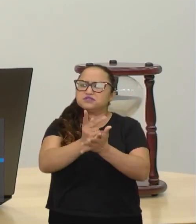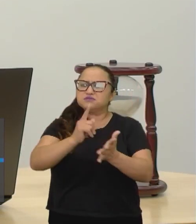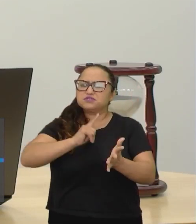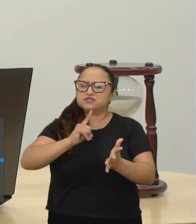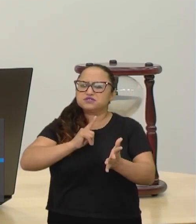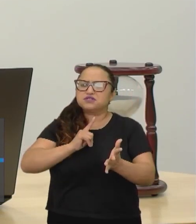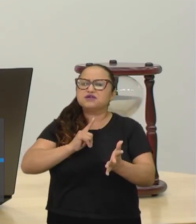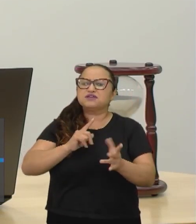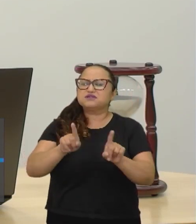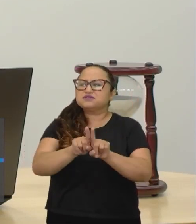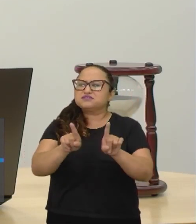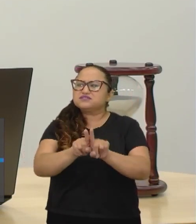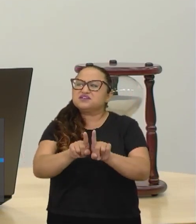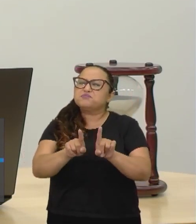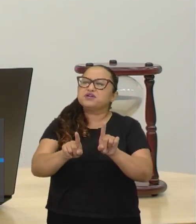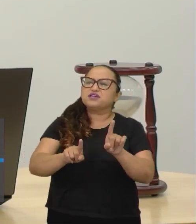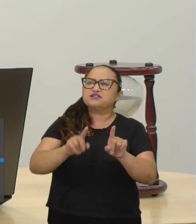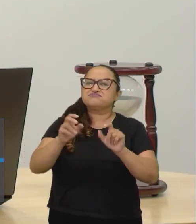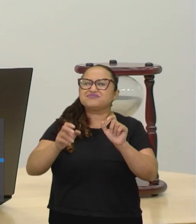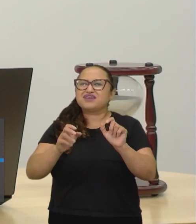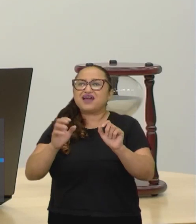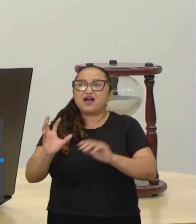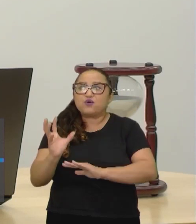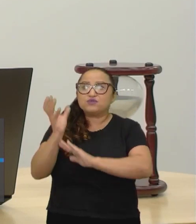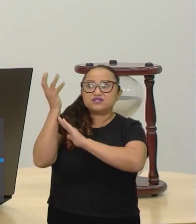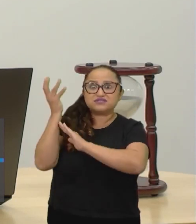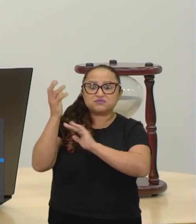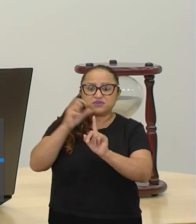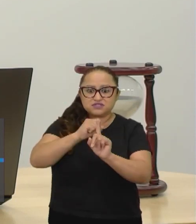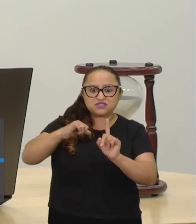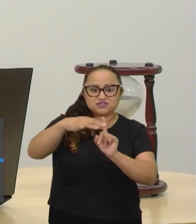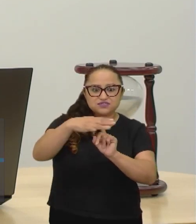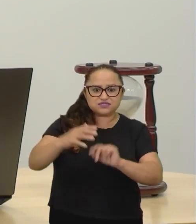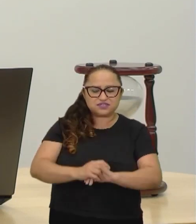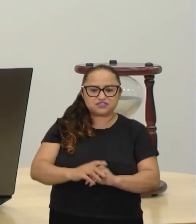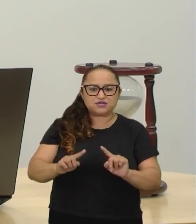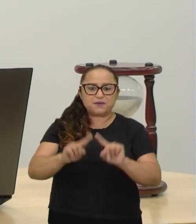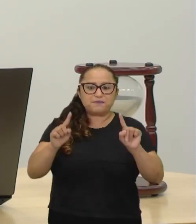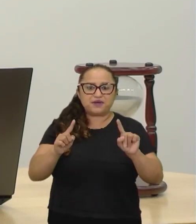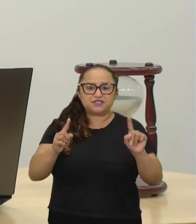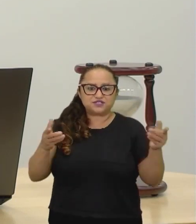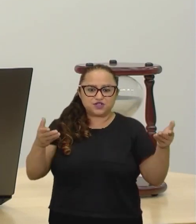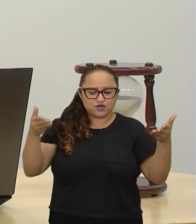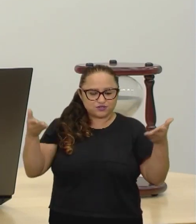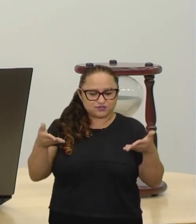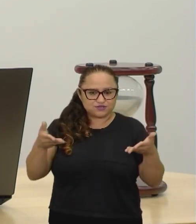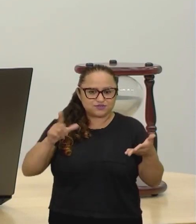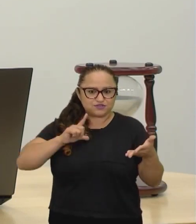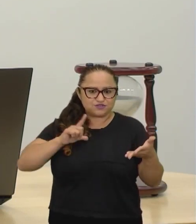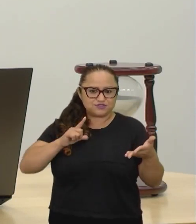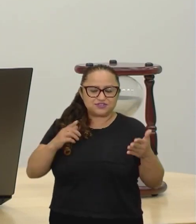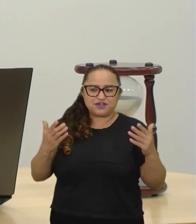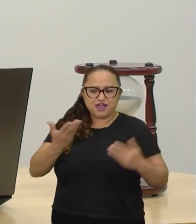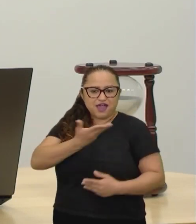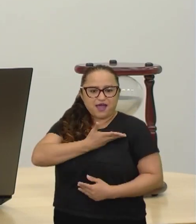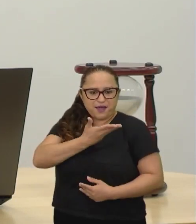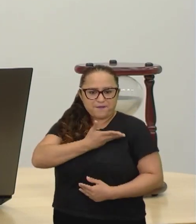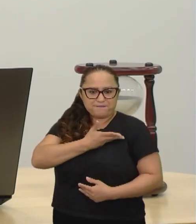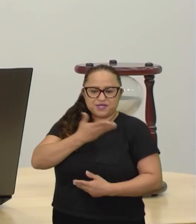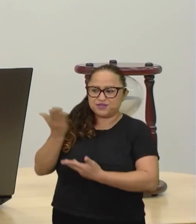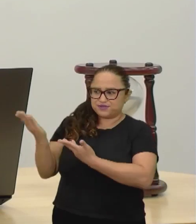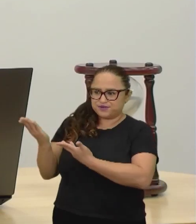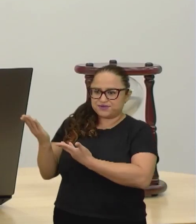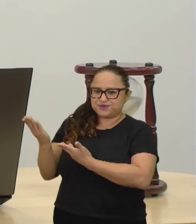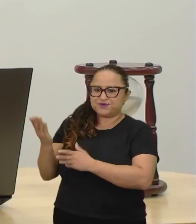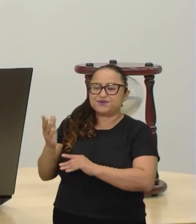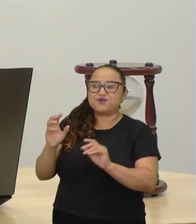temos alguns efeitos na nossa sociedade. Mas, me acompanhando nesta aula, que não estou sozinha, eu tenho aqui meu colega de área.